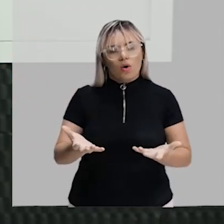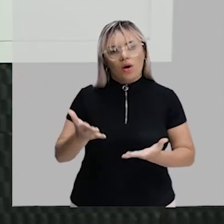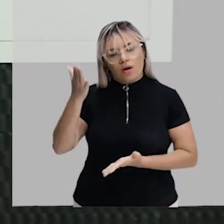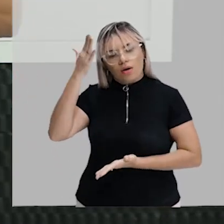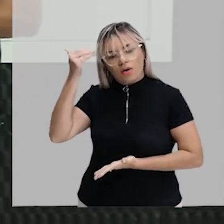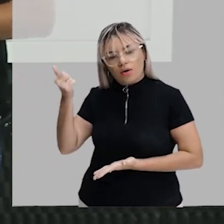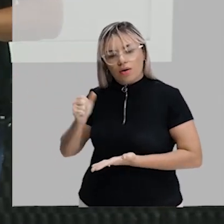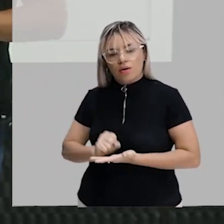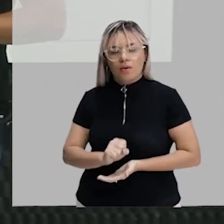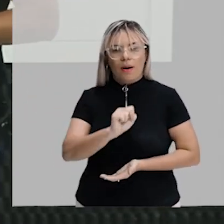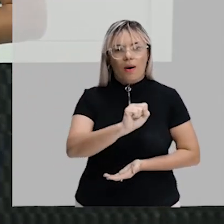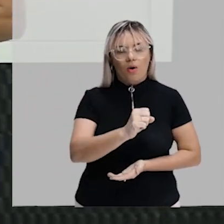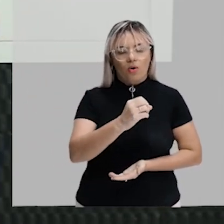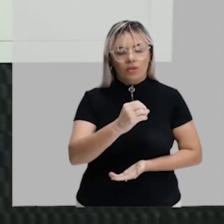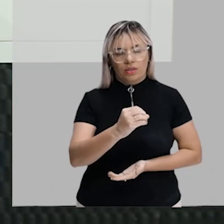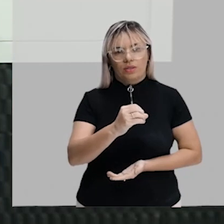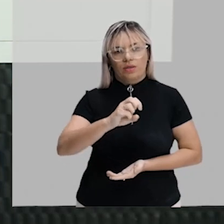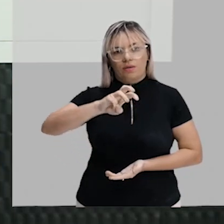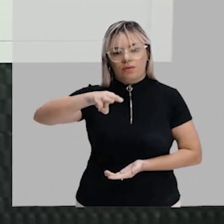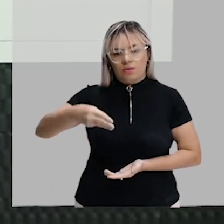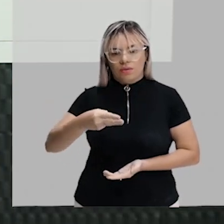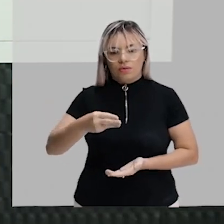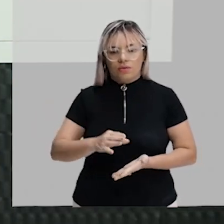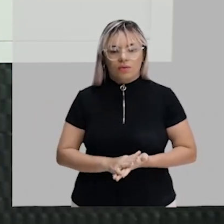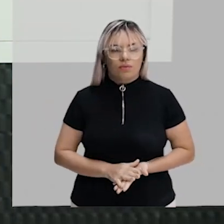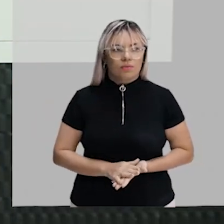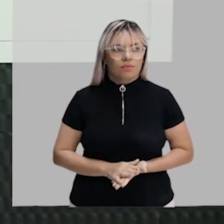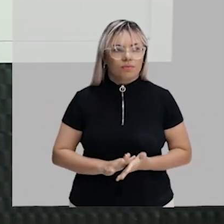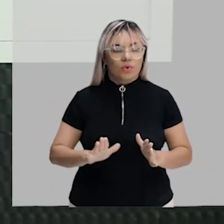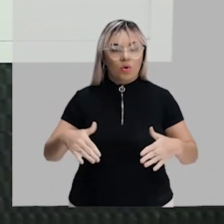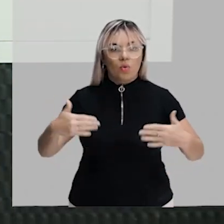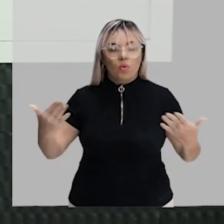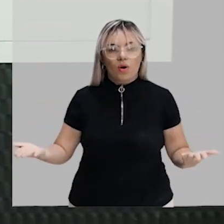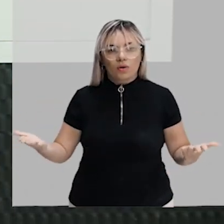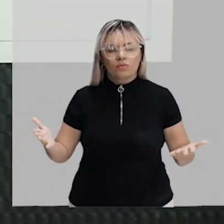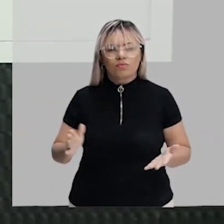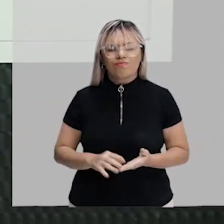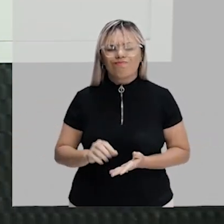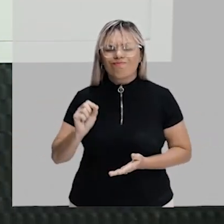quanto equivale 80 milhões. Então, 80 milhões